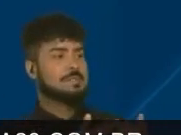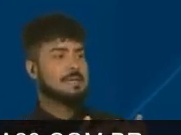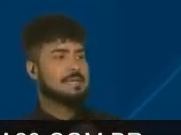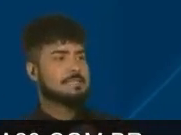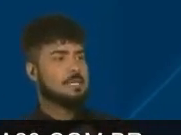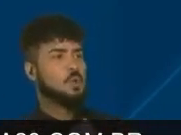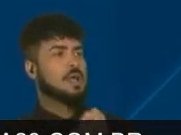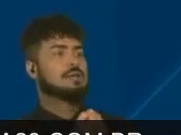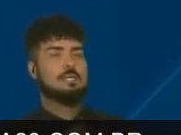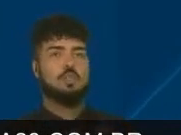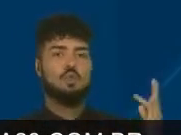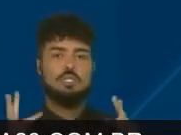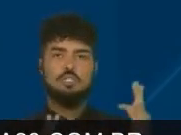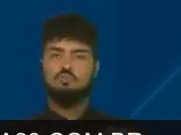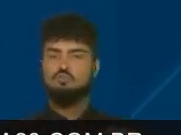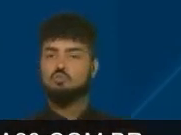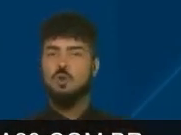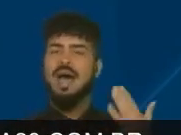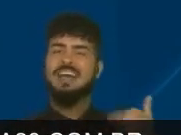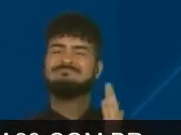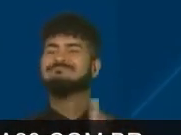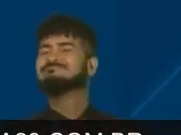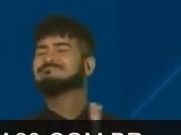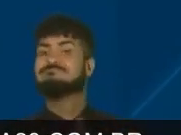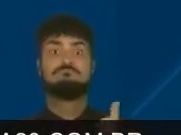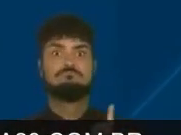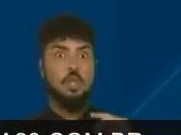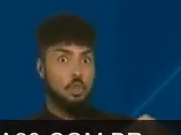turística. Então, de novembro para cá, a gente conseguiu ter um